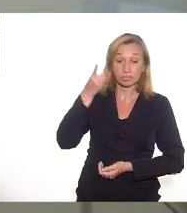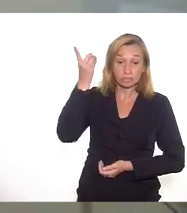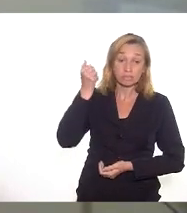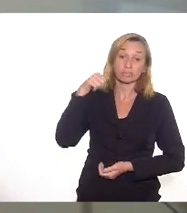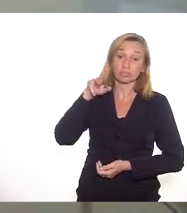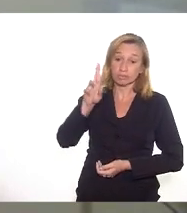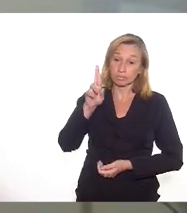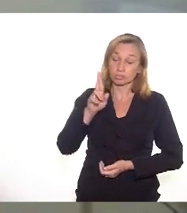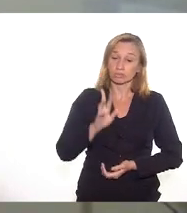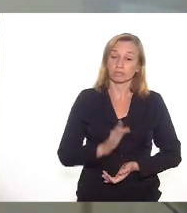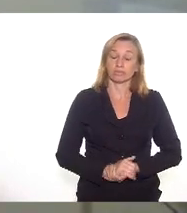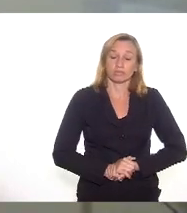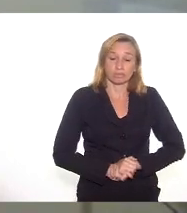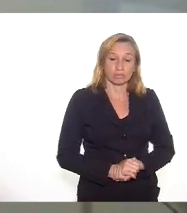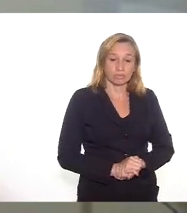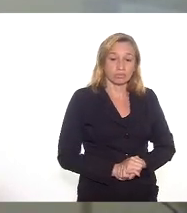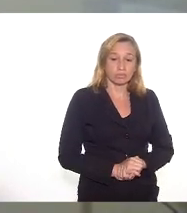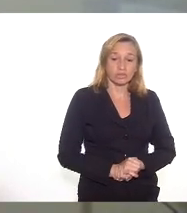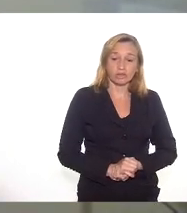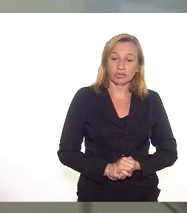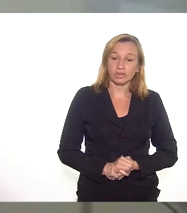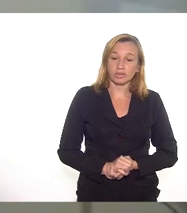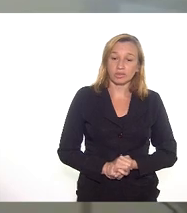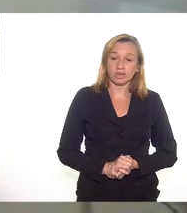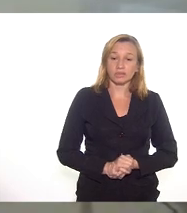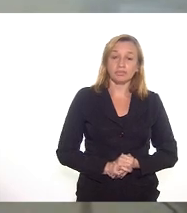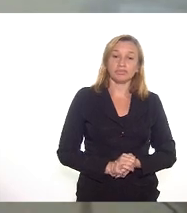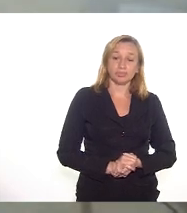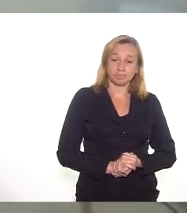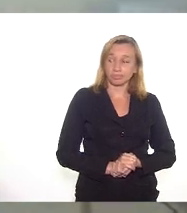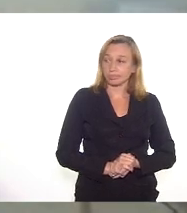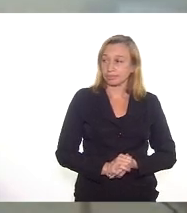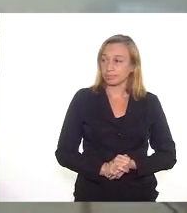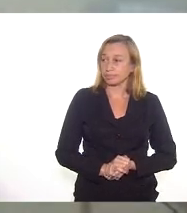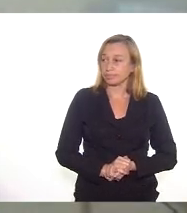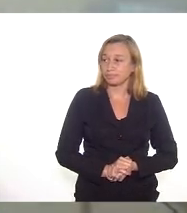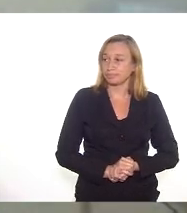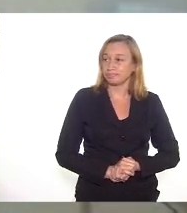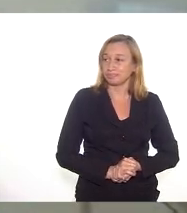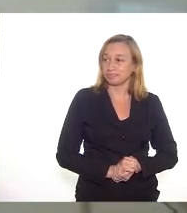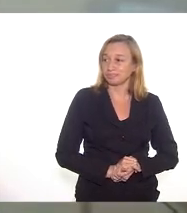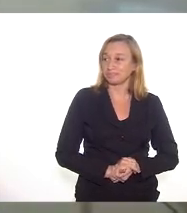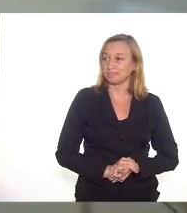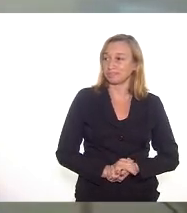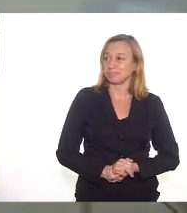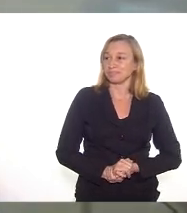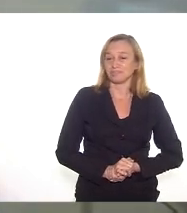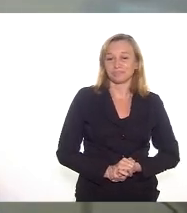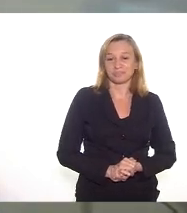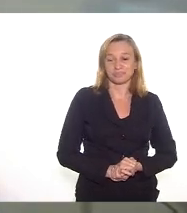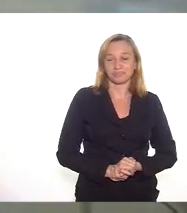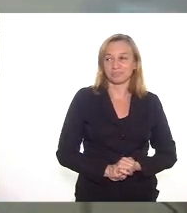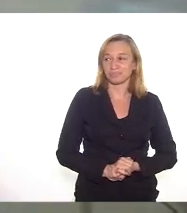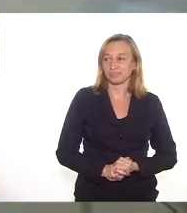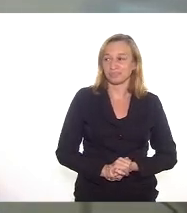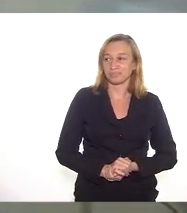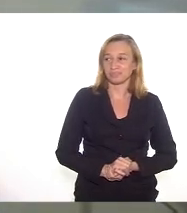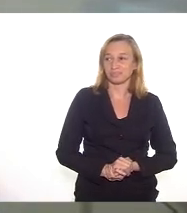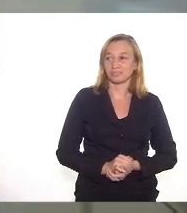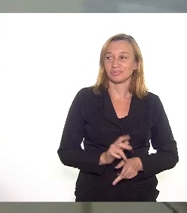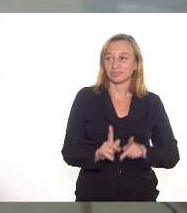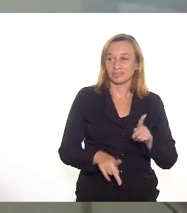mais mortes do que nascimentos. Dito isso, essa